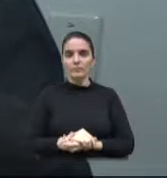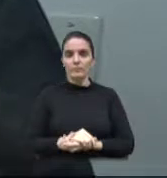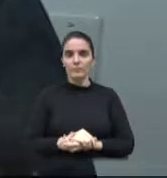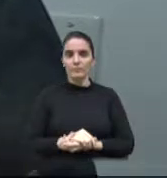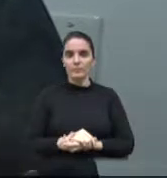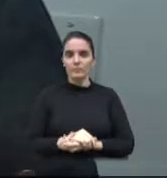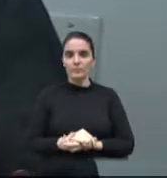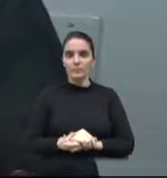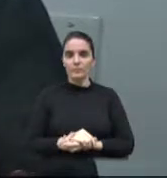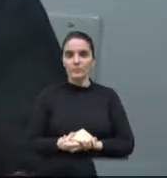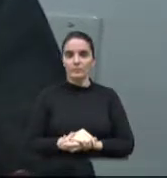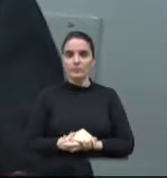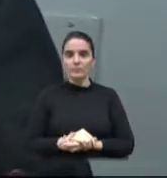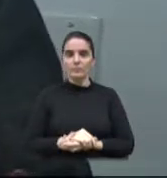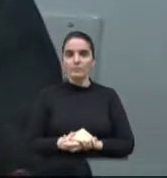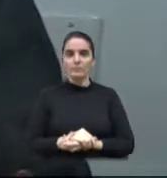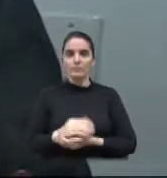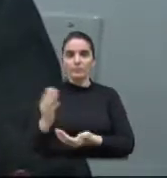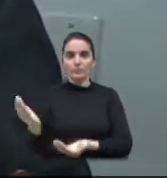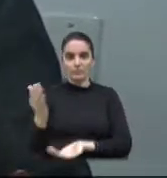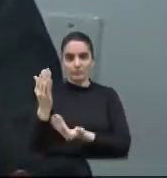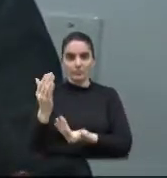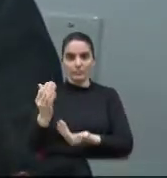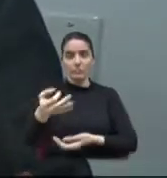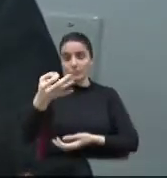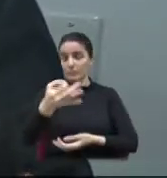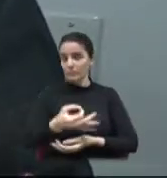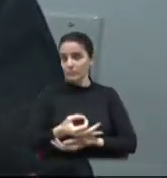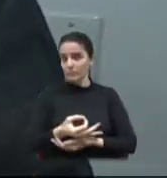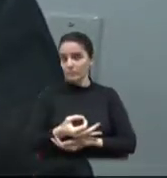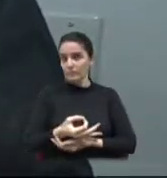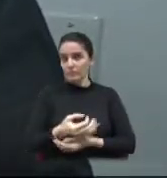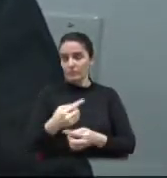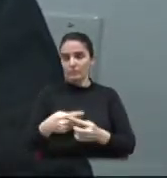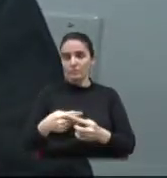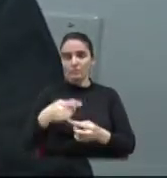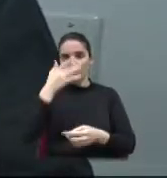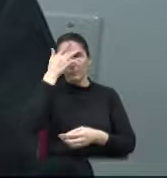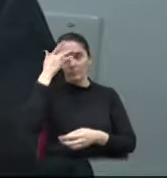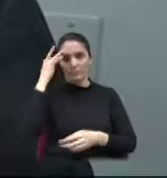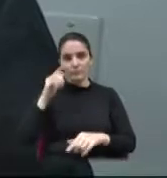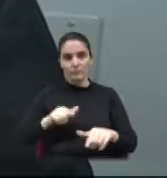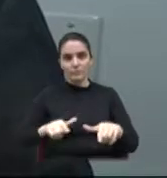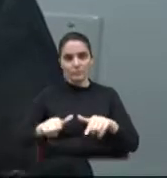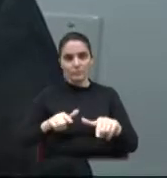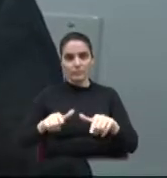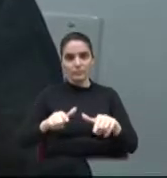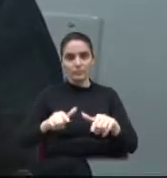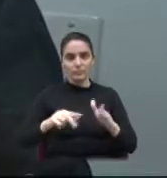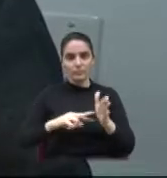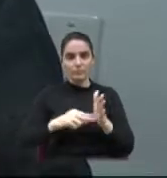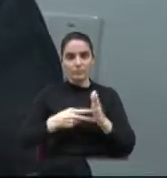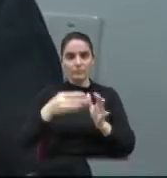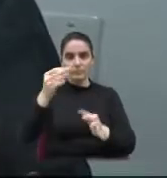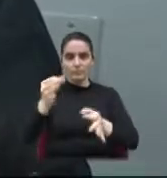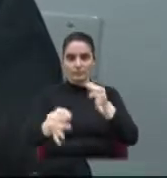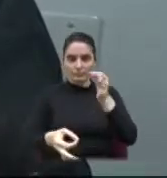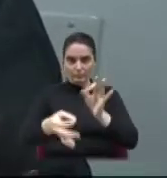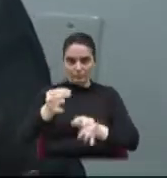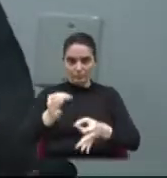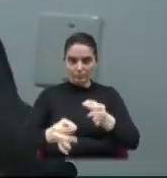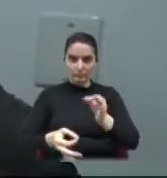uma homenagem muito justa pelas pessoas que lutam, trabalham pela justiça daqueles que